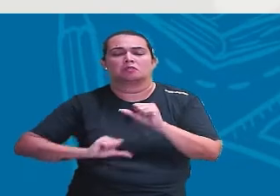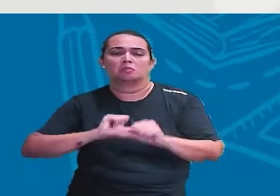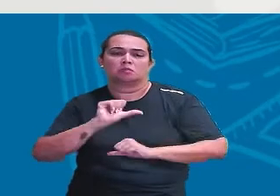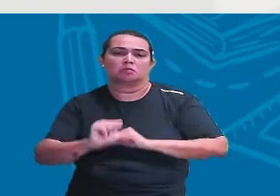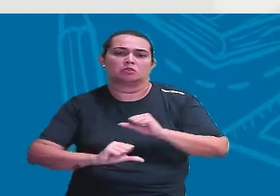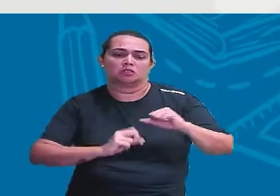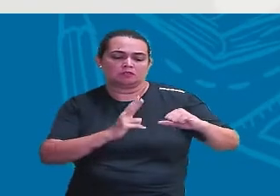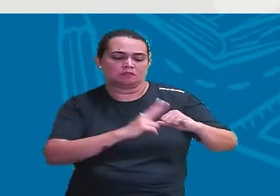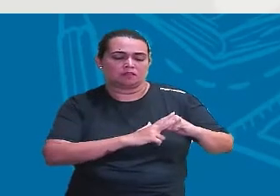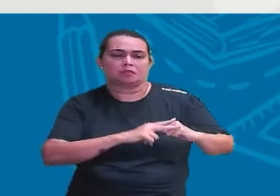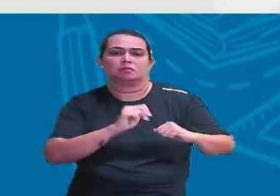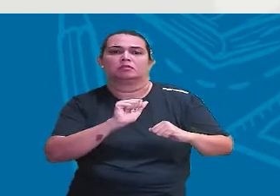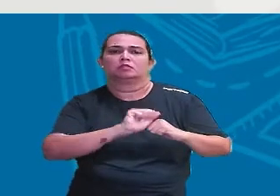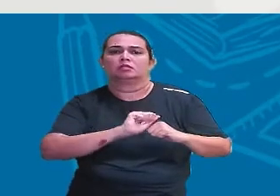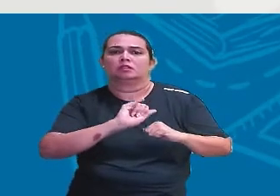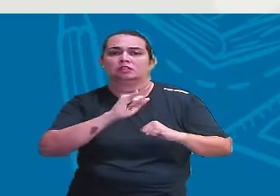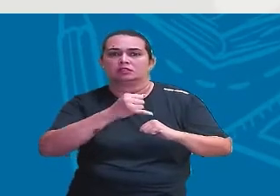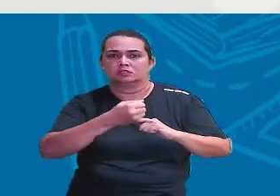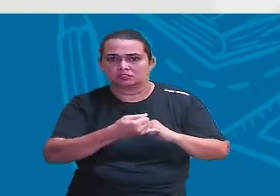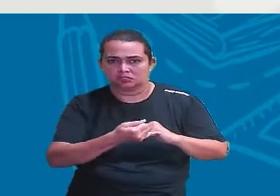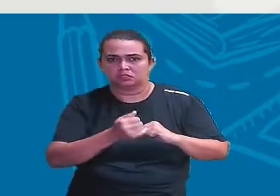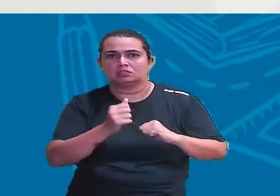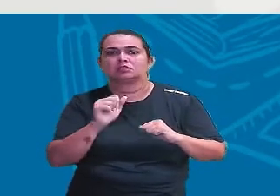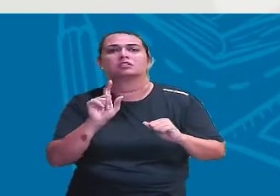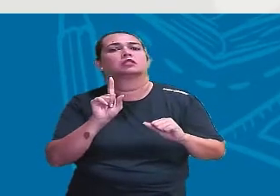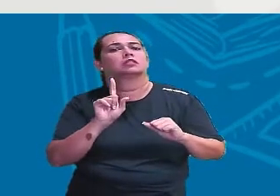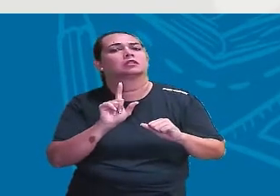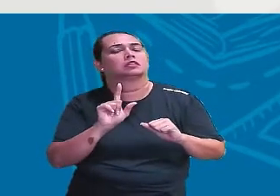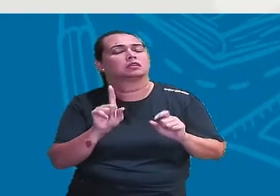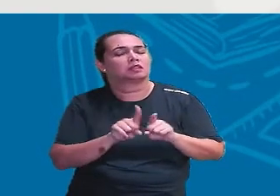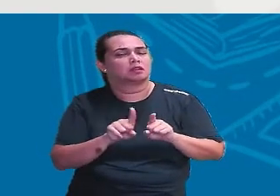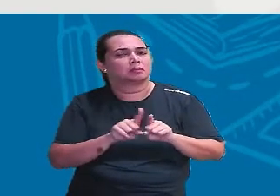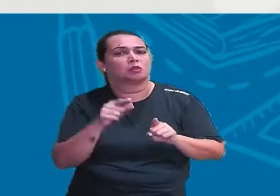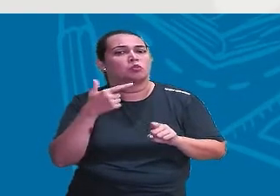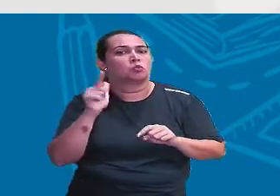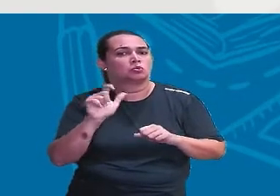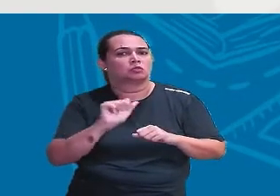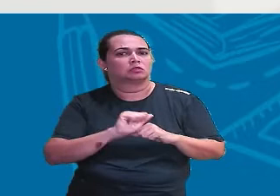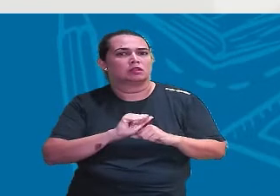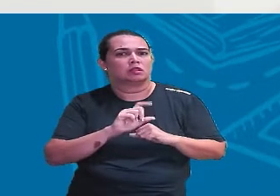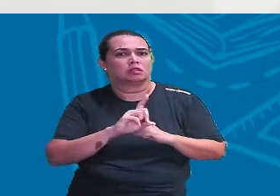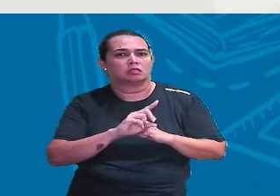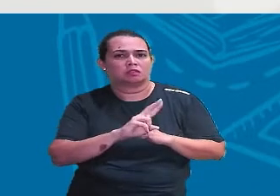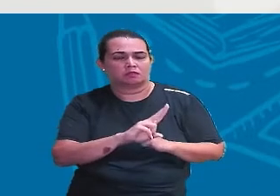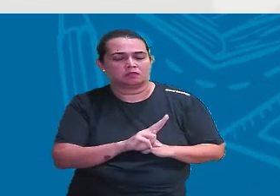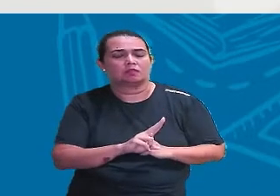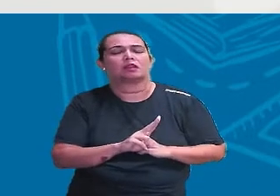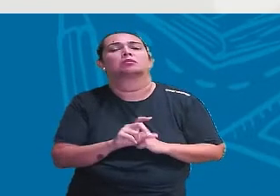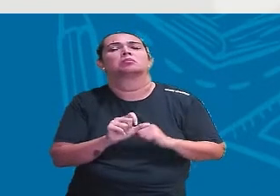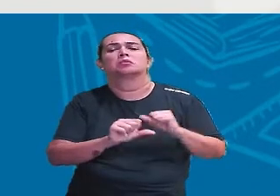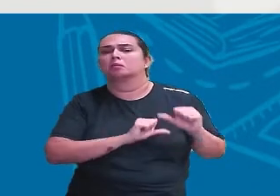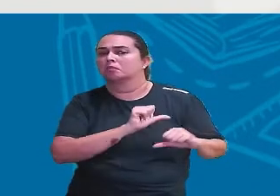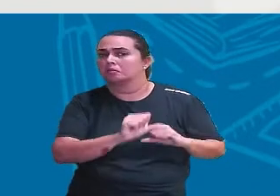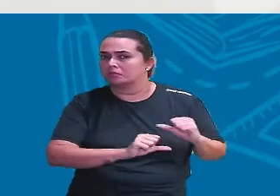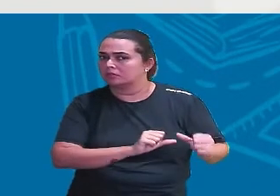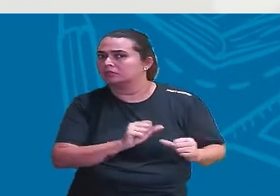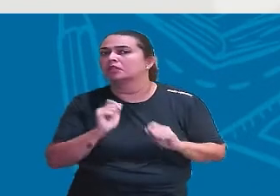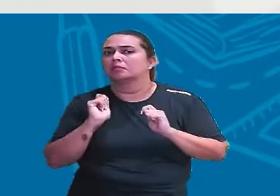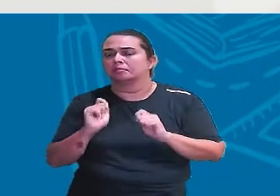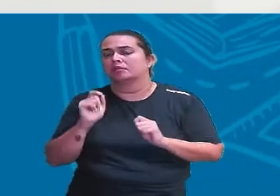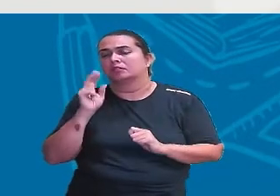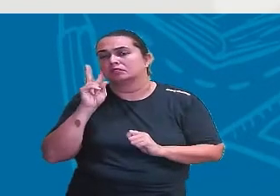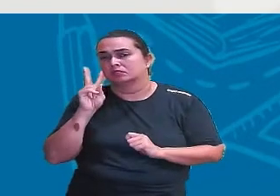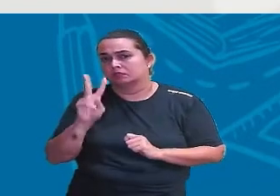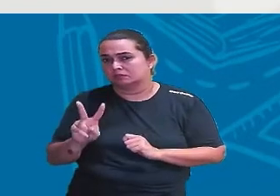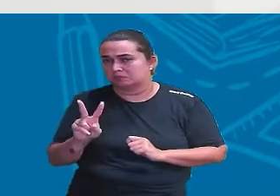adjetivo e um próprio advérbio, no caso um outro advérbio, e pode ser também facilmente visto porque